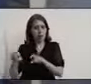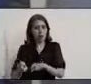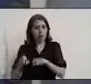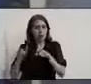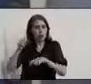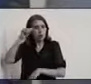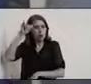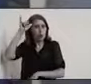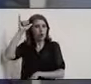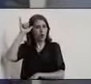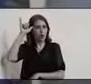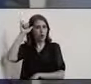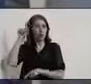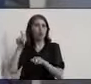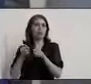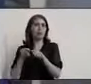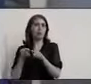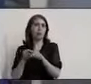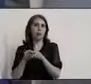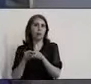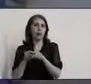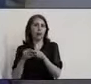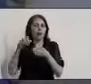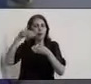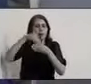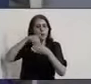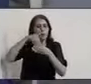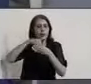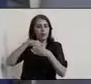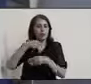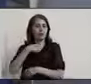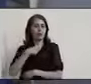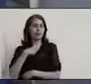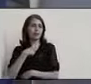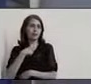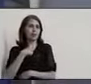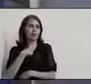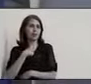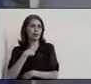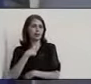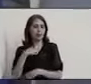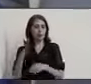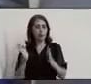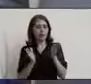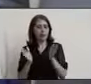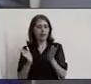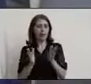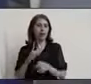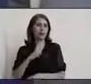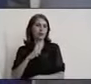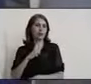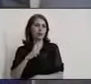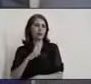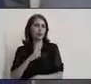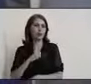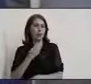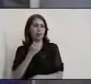que votaram na minha pessoa e me deram esse mandato, seja bem-vindo.